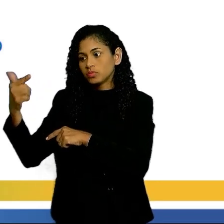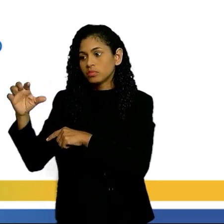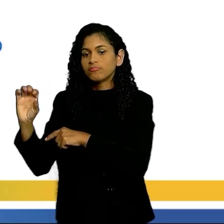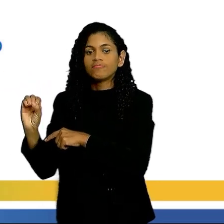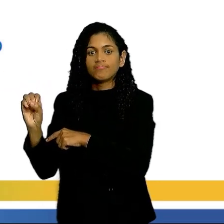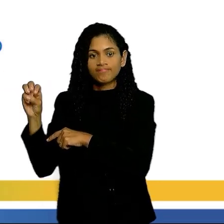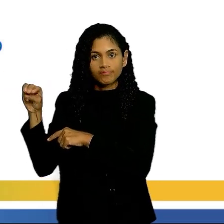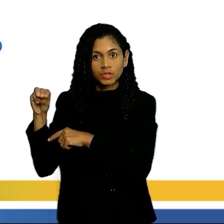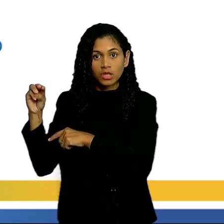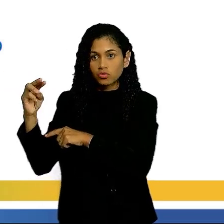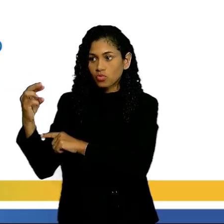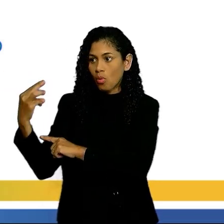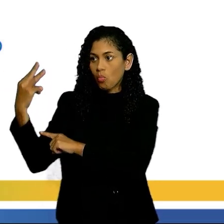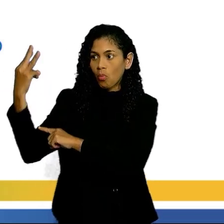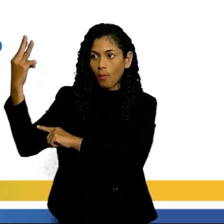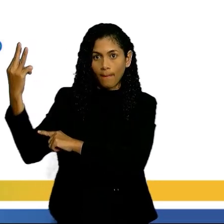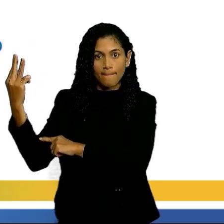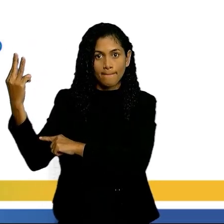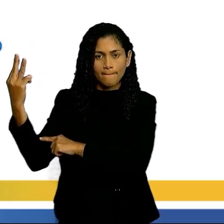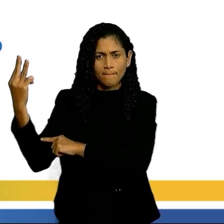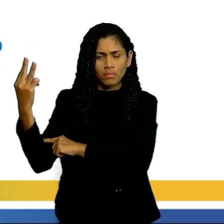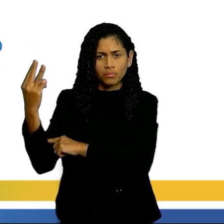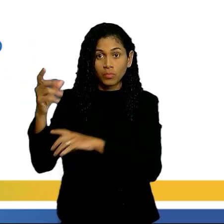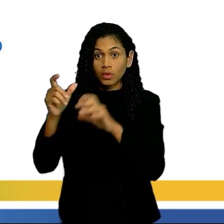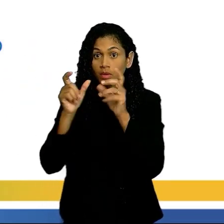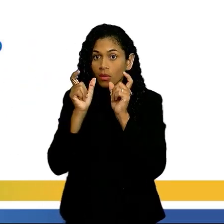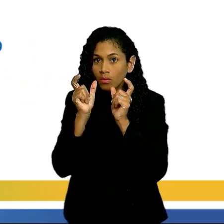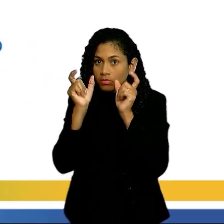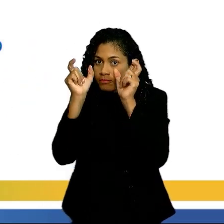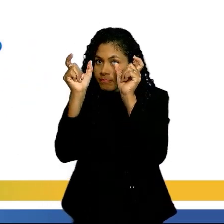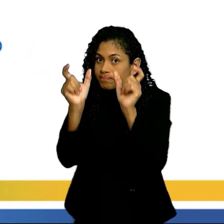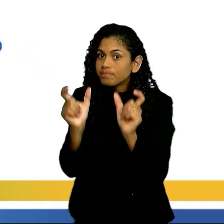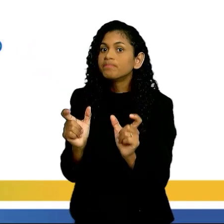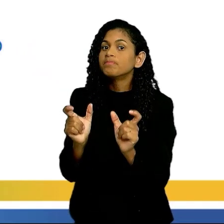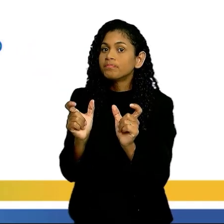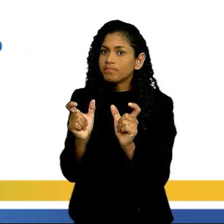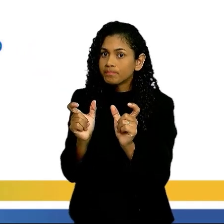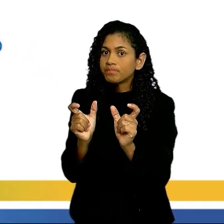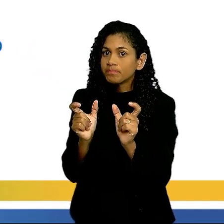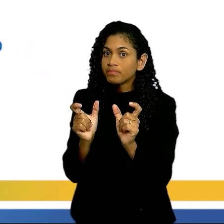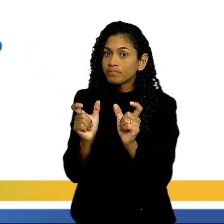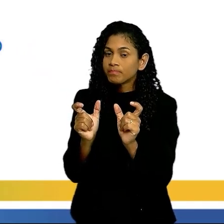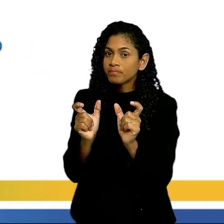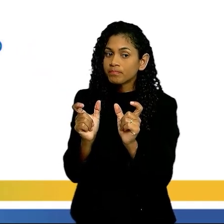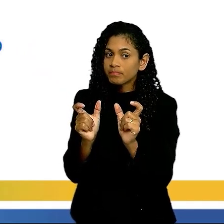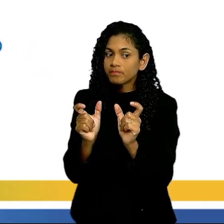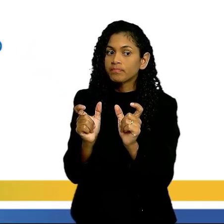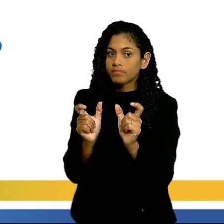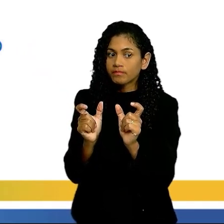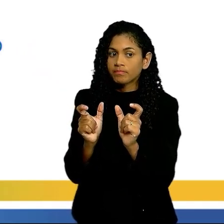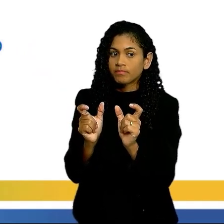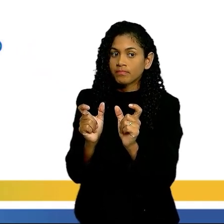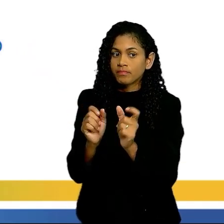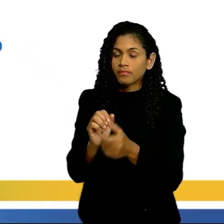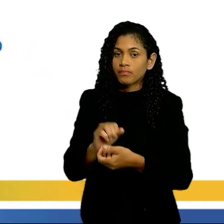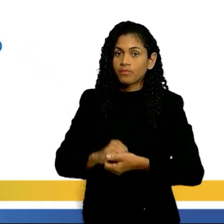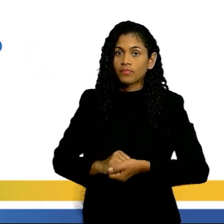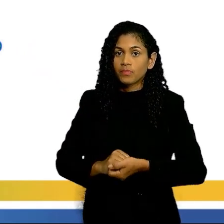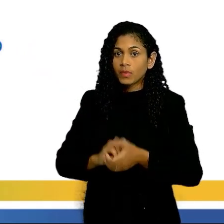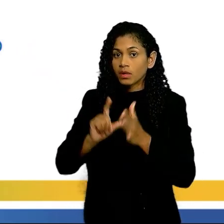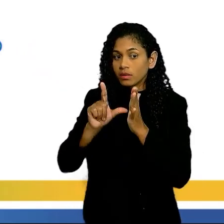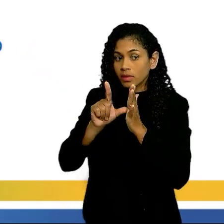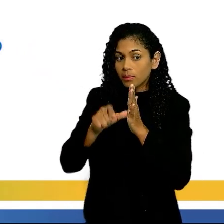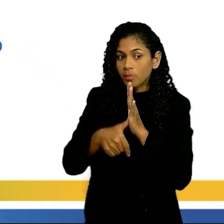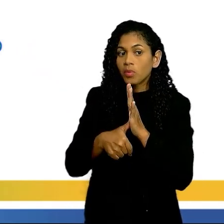Uma observação. Com essa pegadinha, observe bem, pessoal, com essa pegadinha aí, após